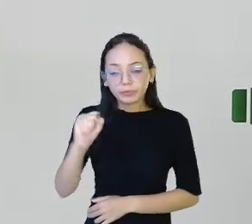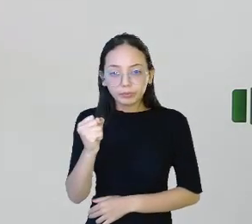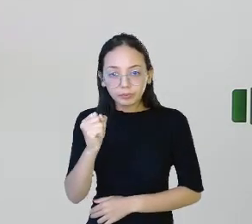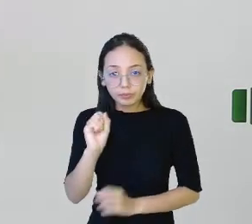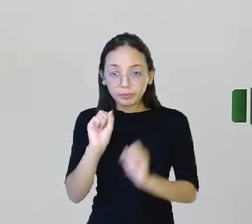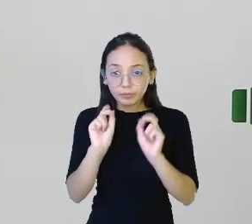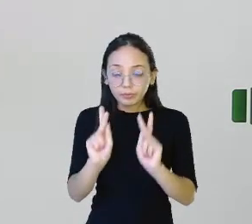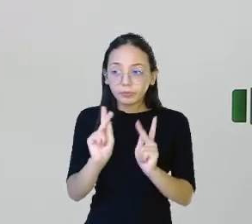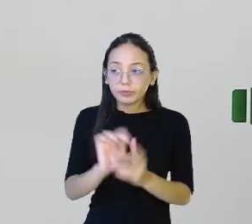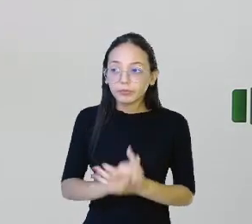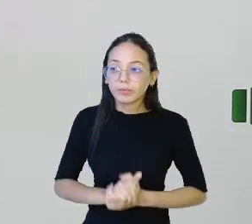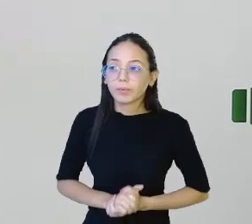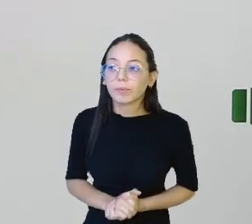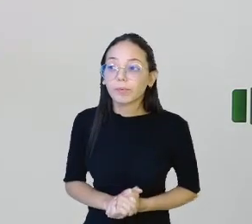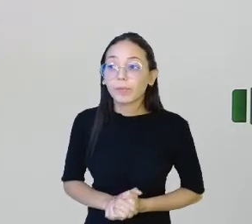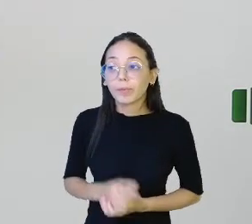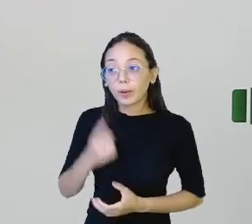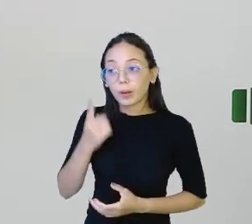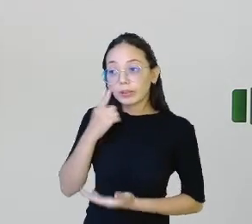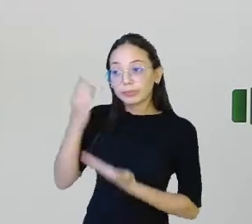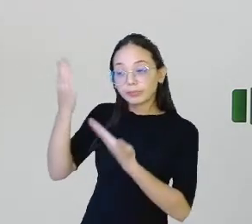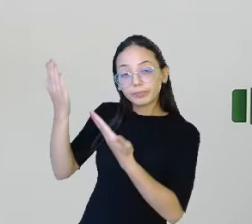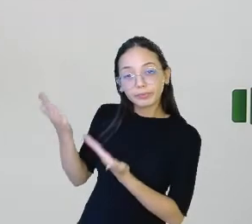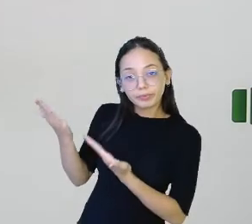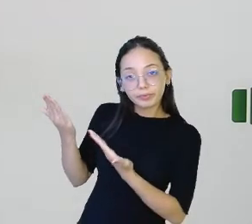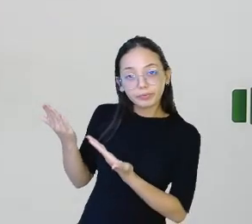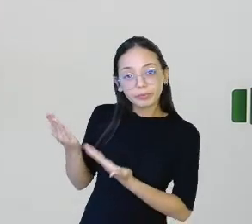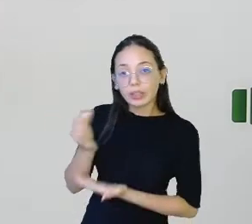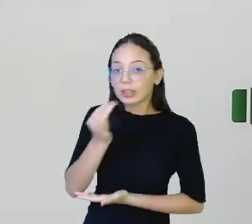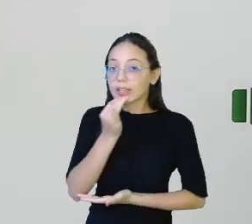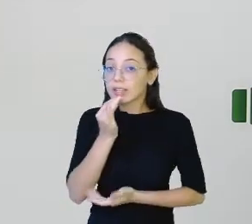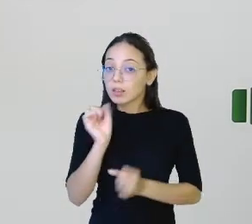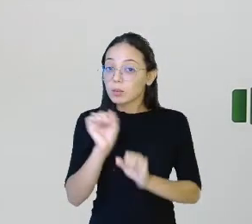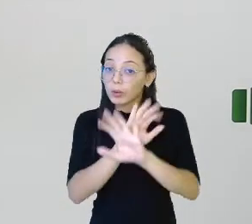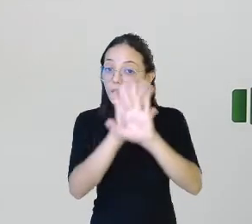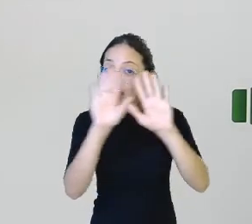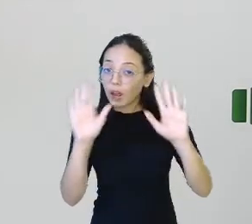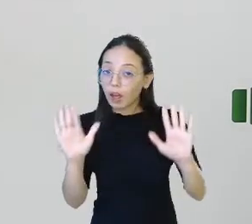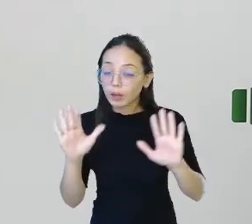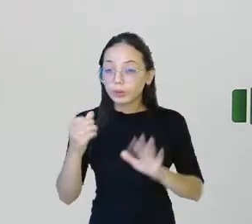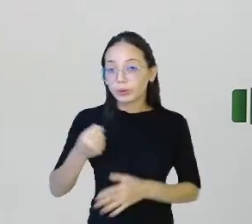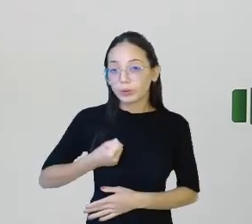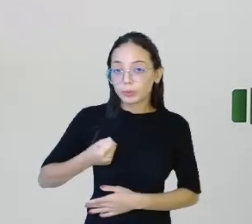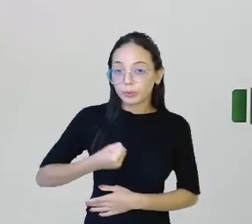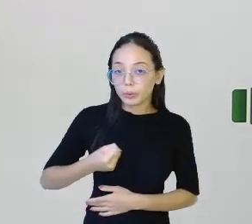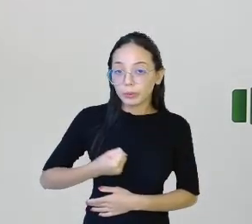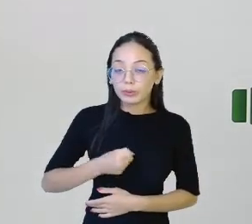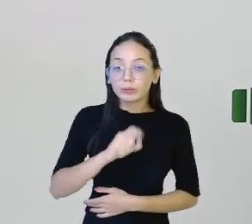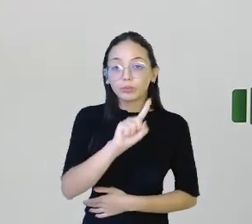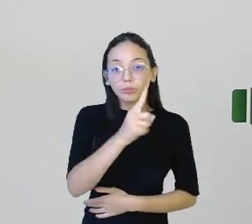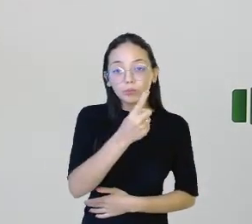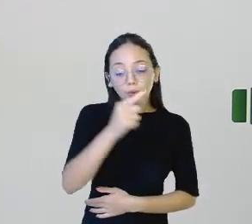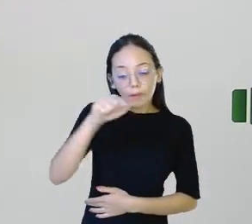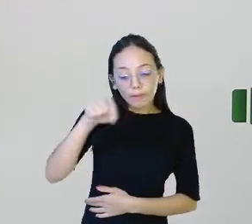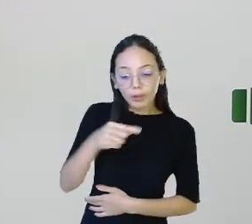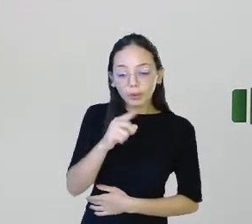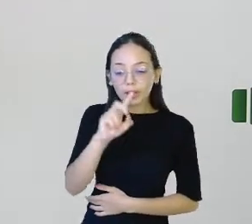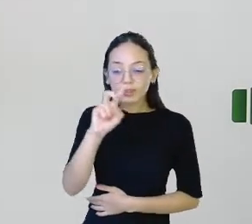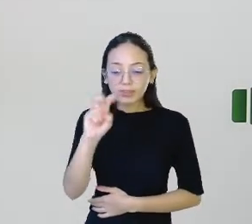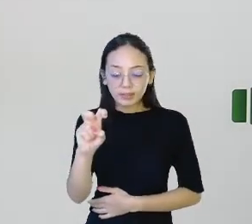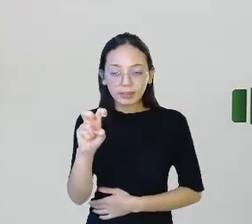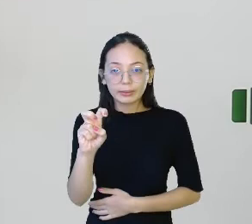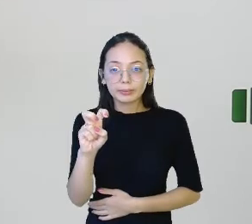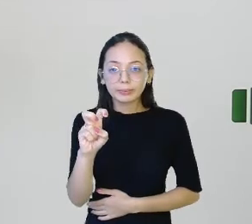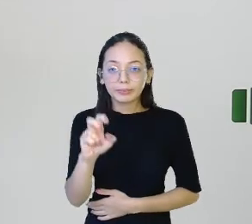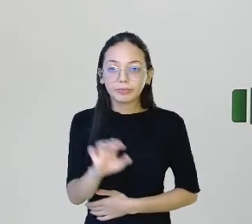lá. Aqui eu tenho um exemplo claro de números decimais. 1,5.